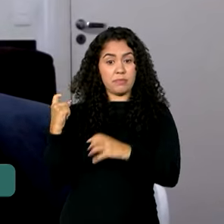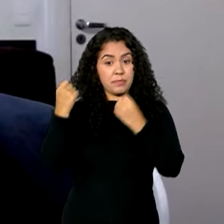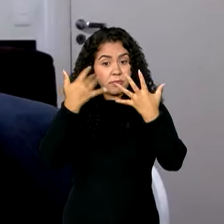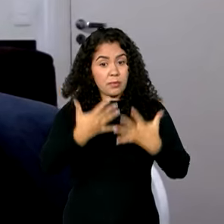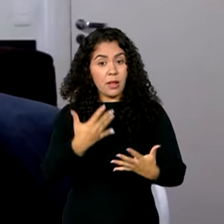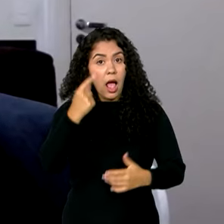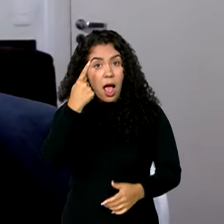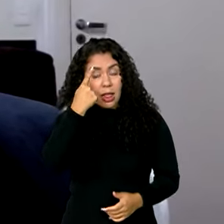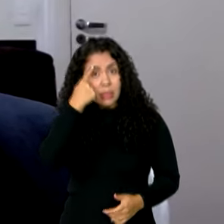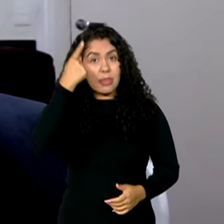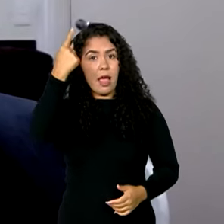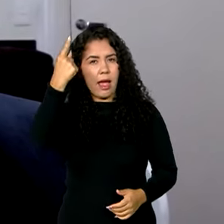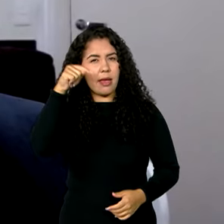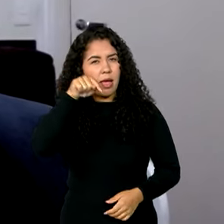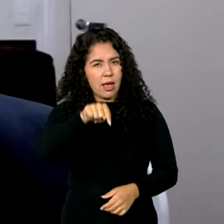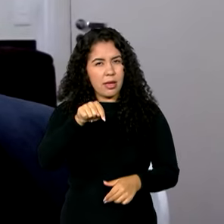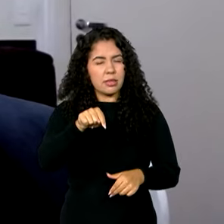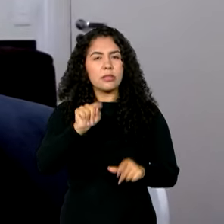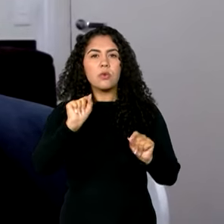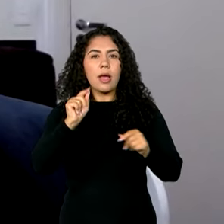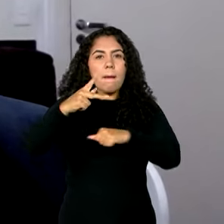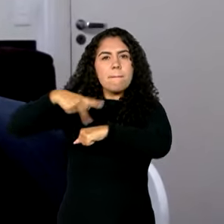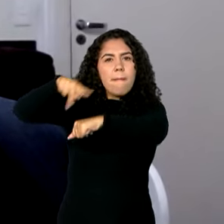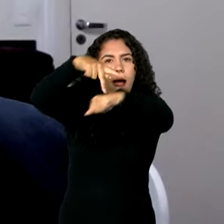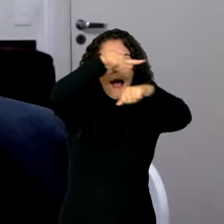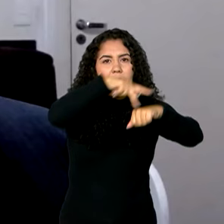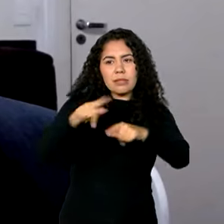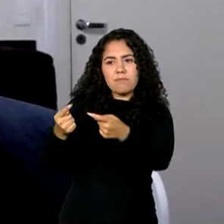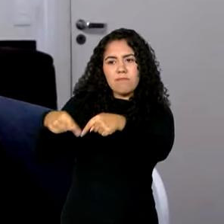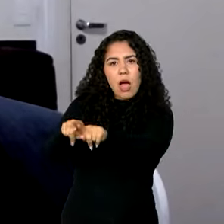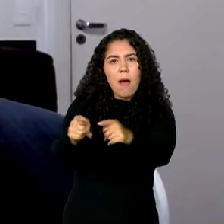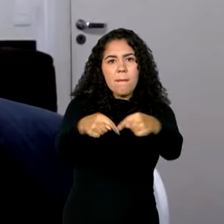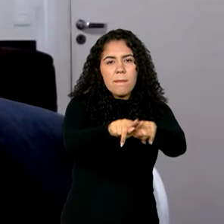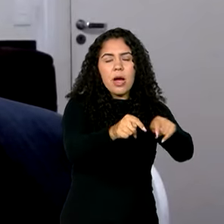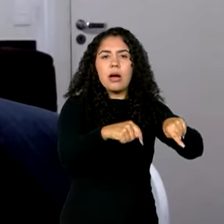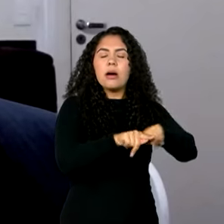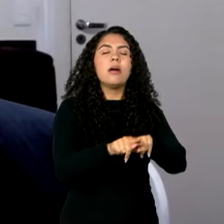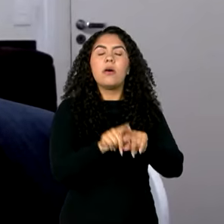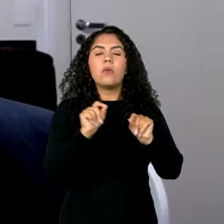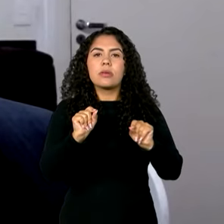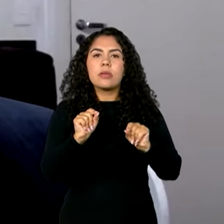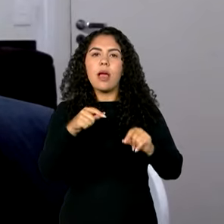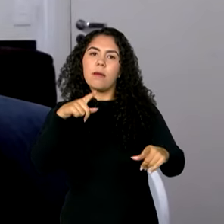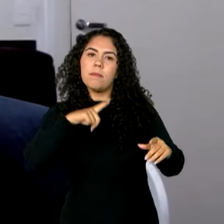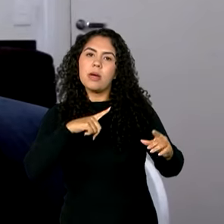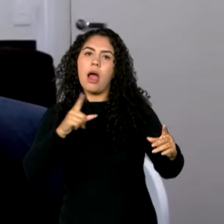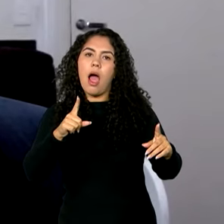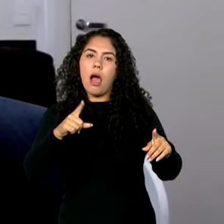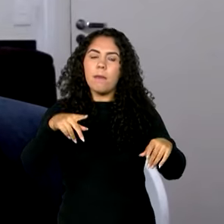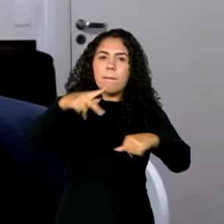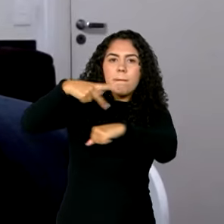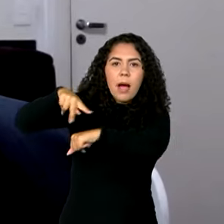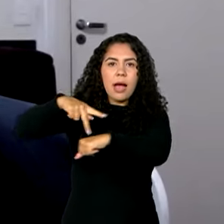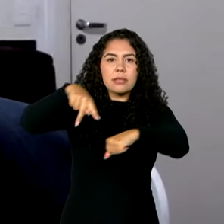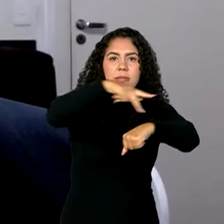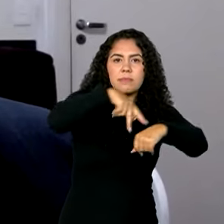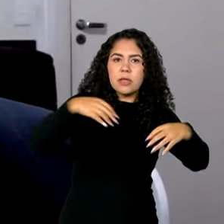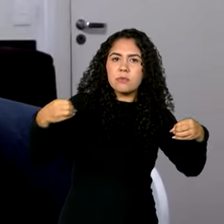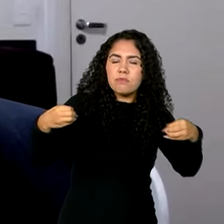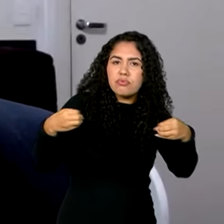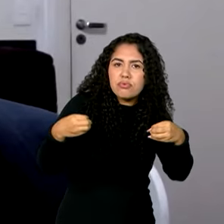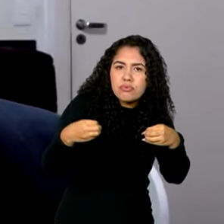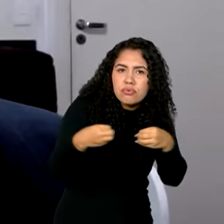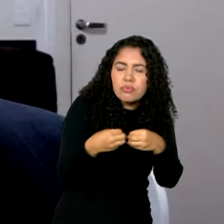parceiros, ela traz mais a noção de uma primeira aproximação e da possibilidade